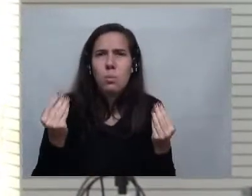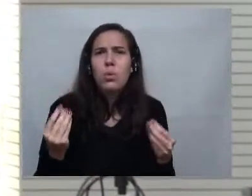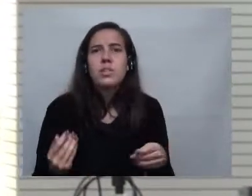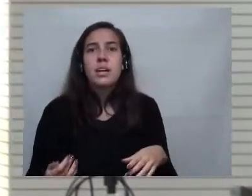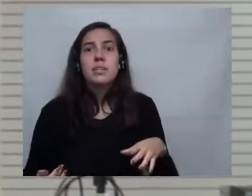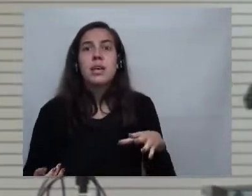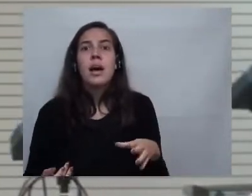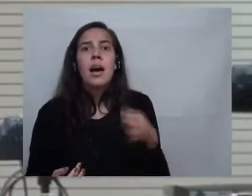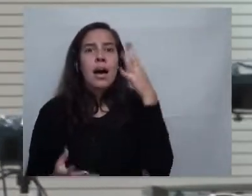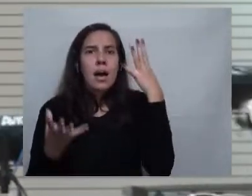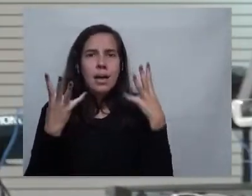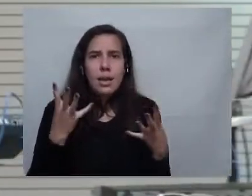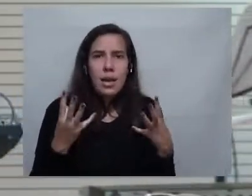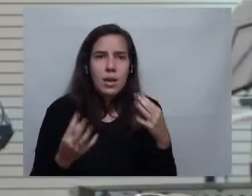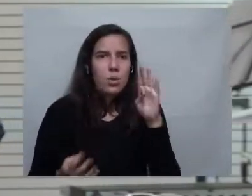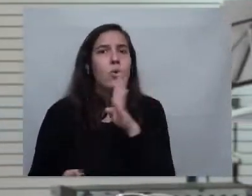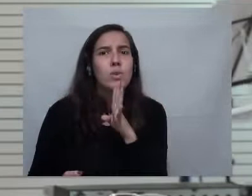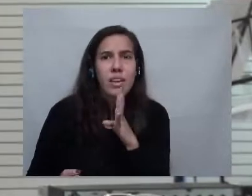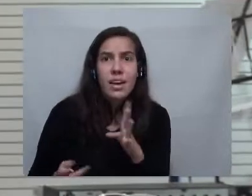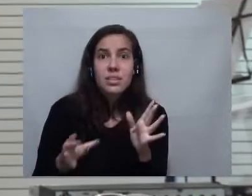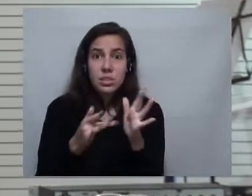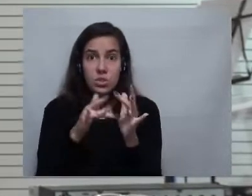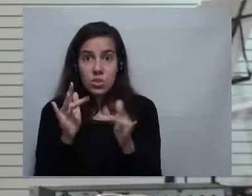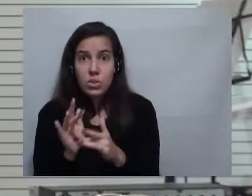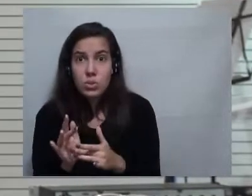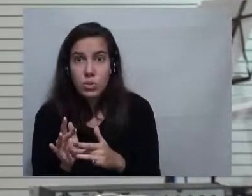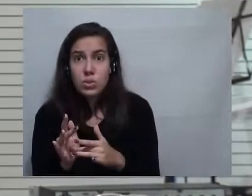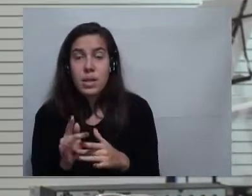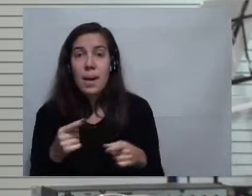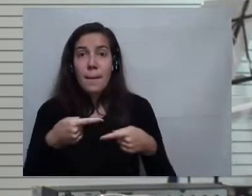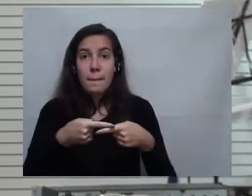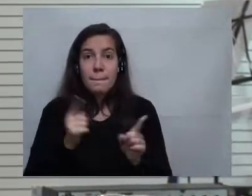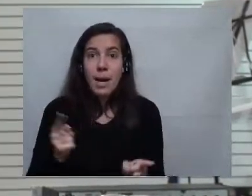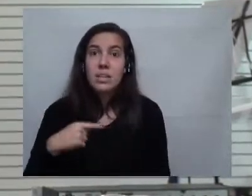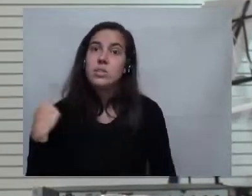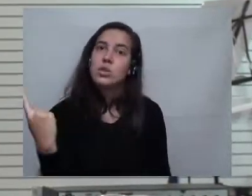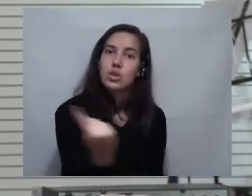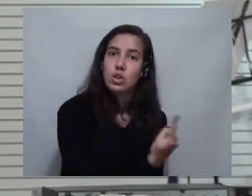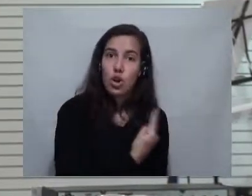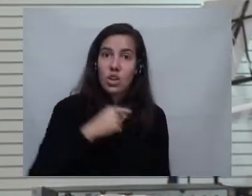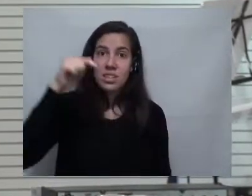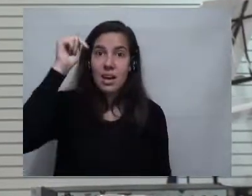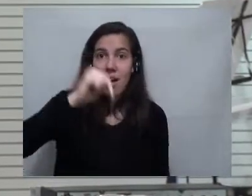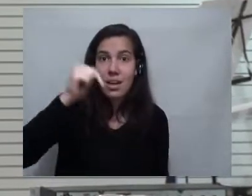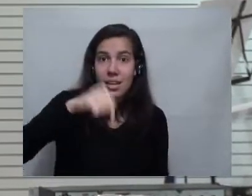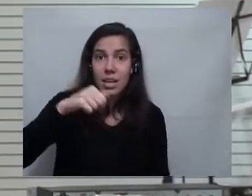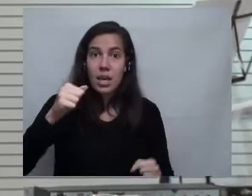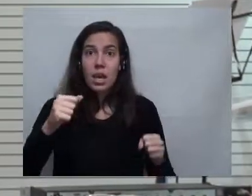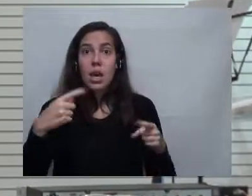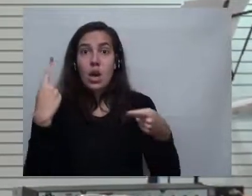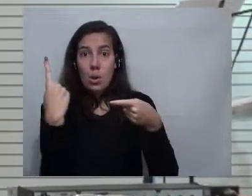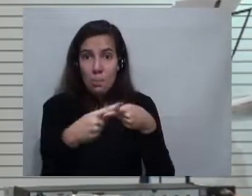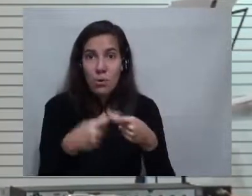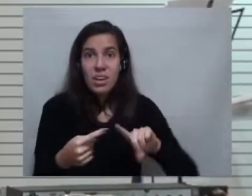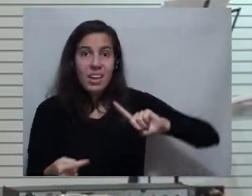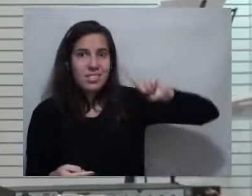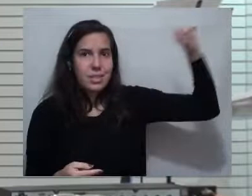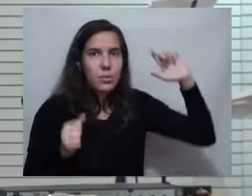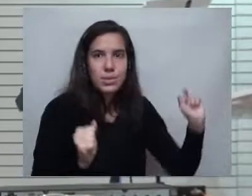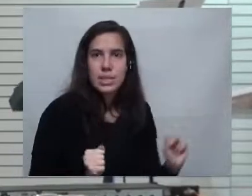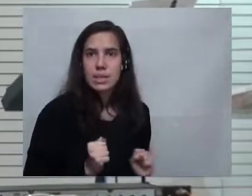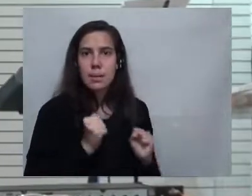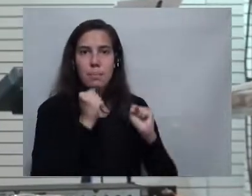e não é porque houve a paz e as explorações